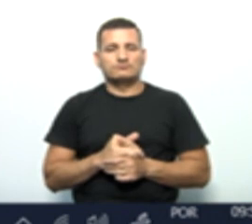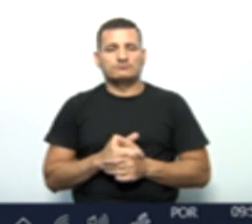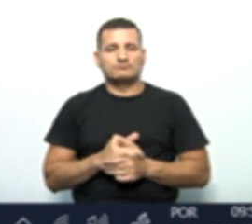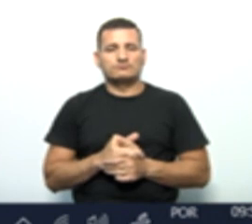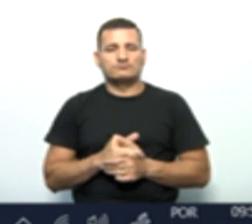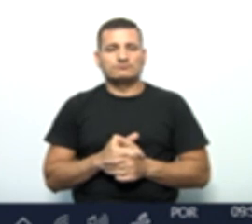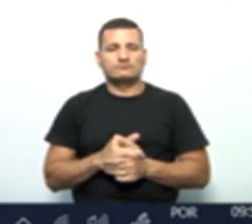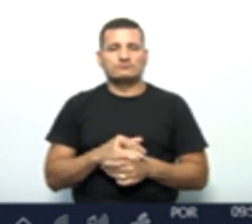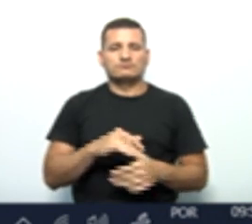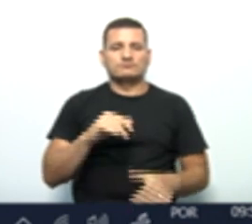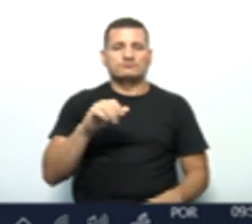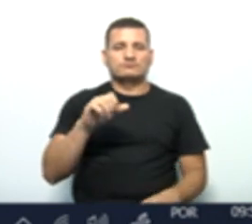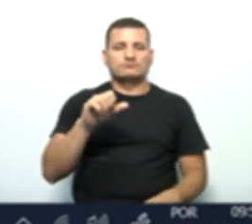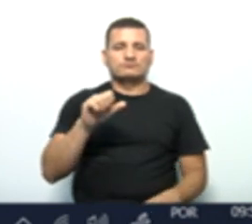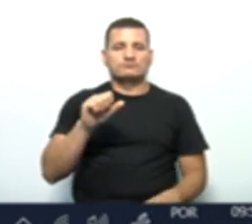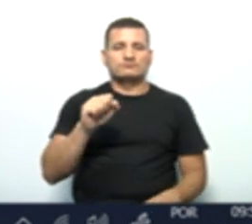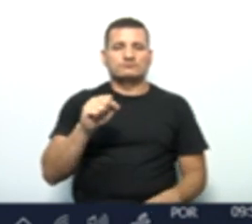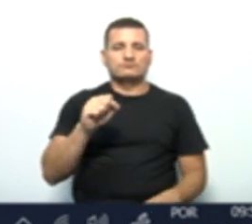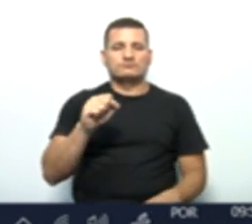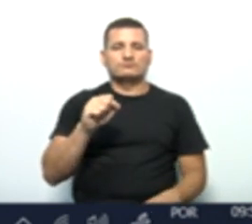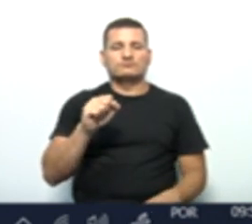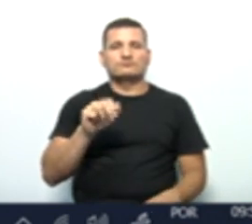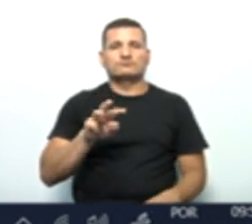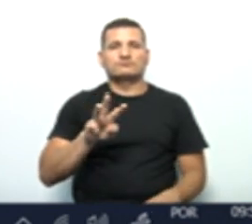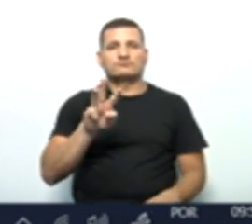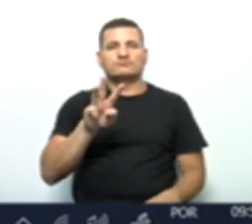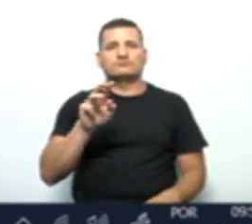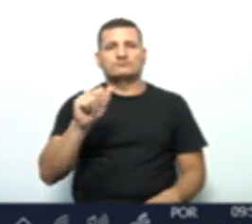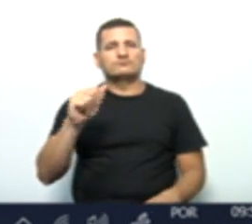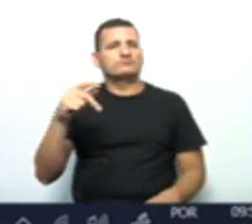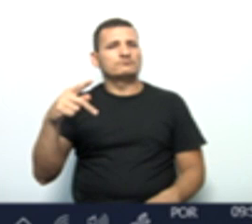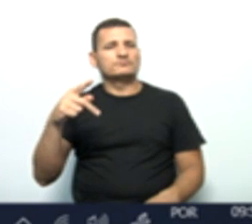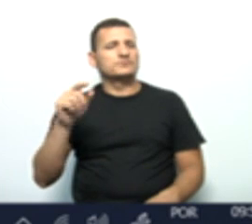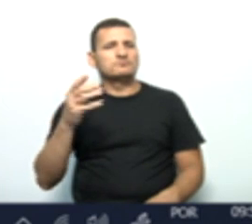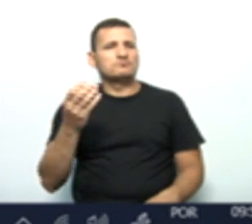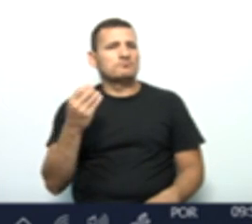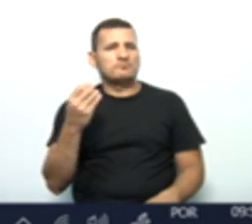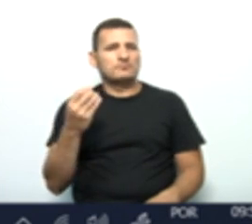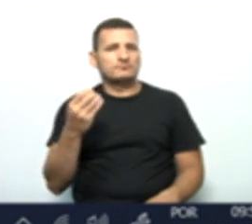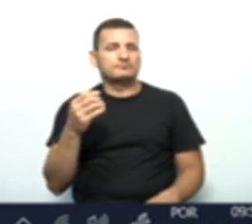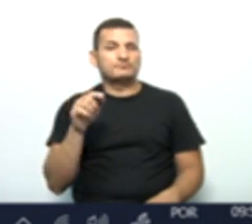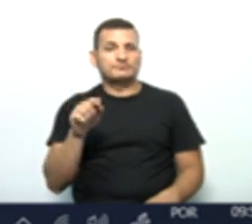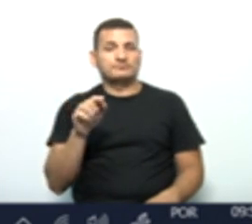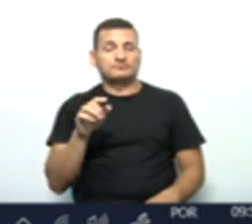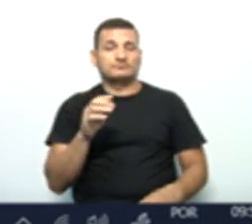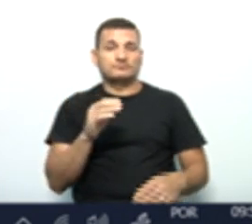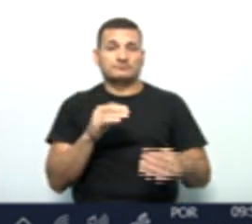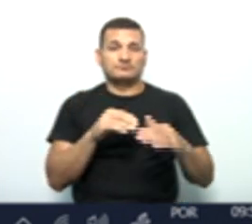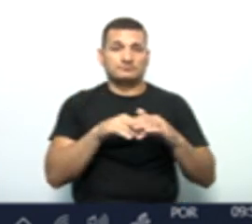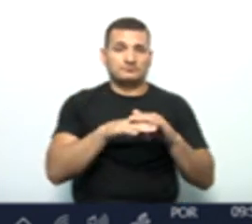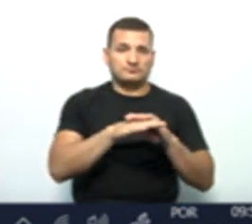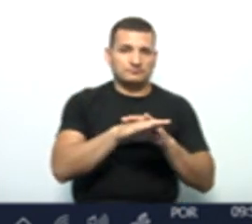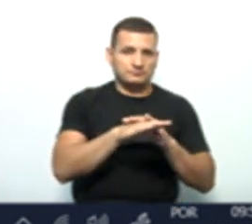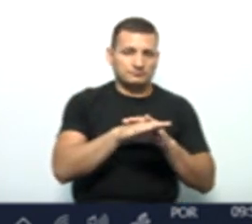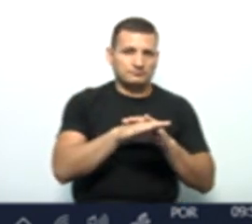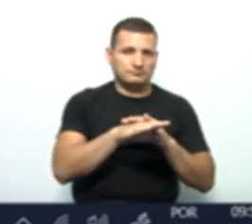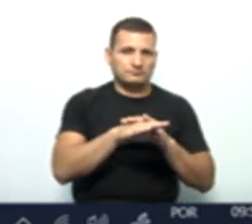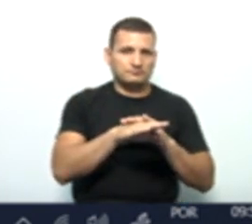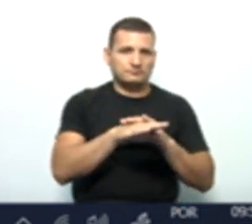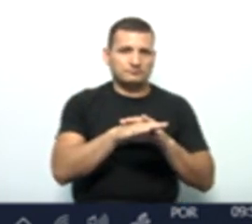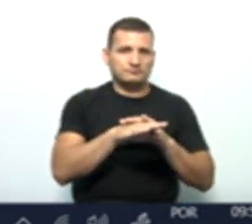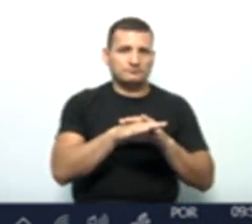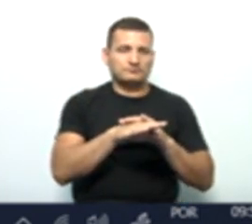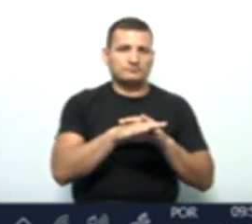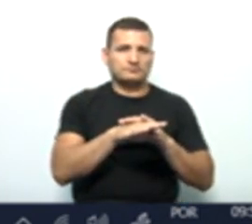do swap? É você guardar um valor que você já tem Numa posição da memória. E uma outra